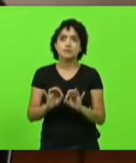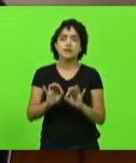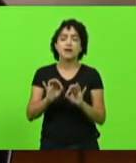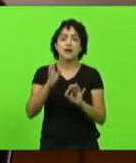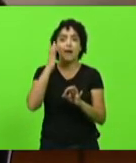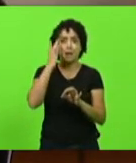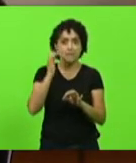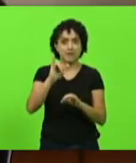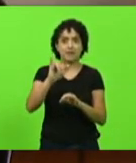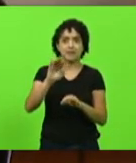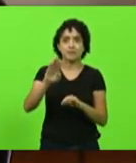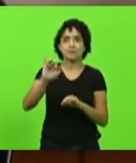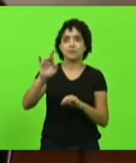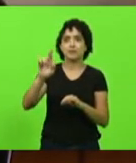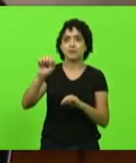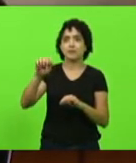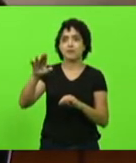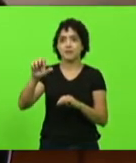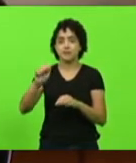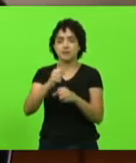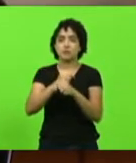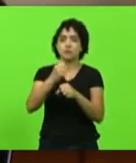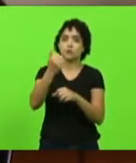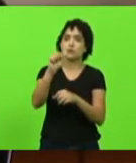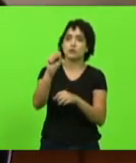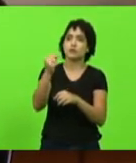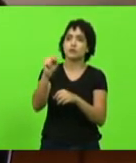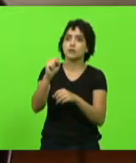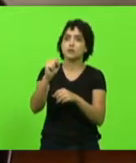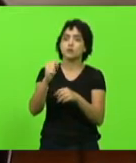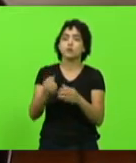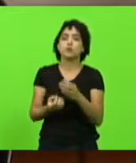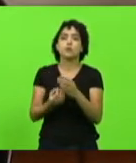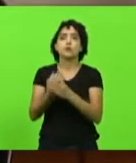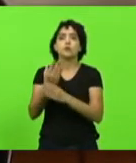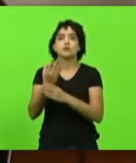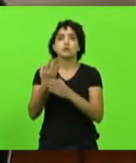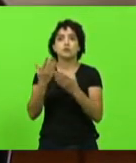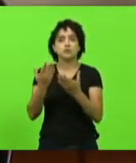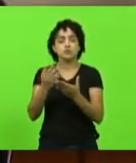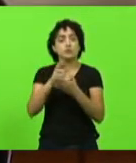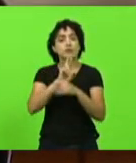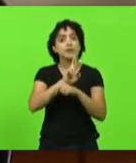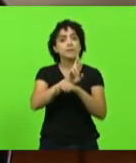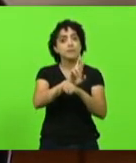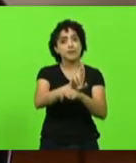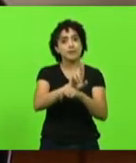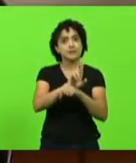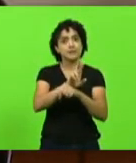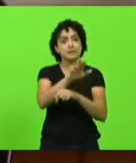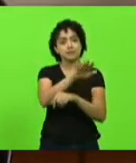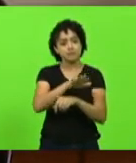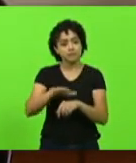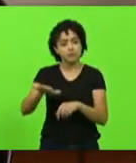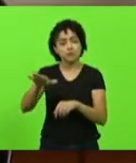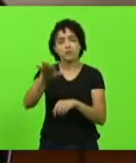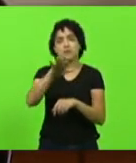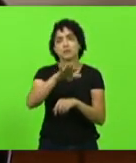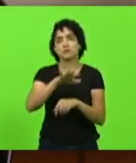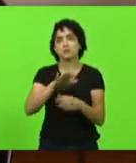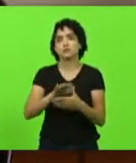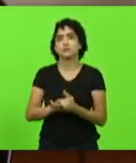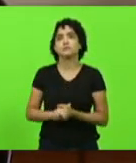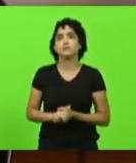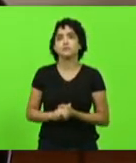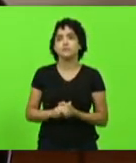vai ser lembrada por esses 88 anos. Fico muito feliz de poder representar Ibirama e toda a região aqui no Parlamento